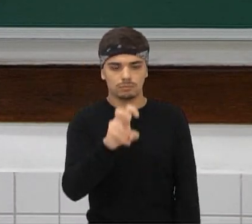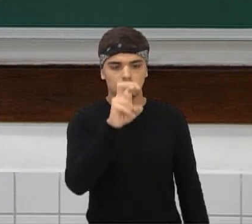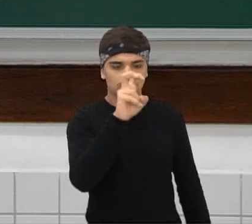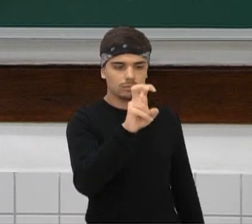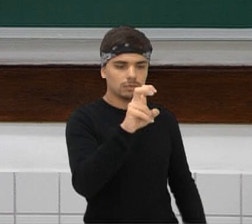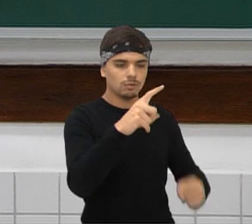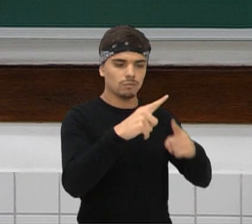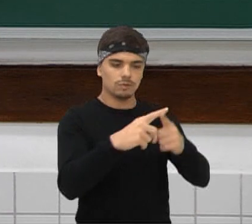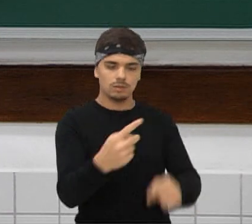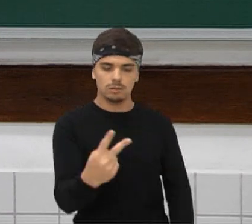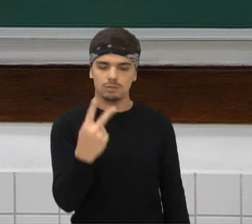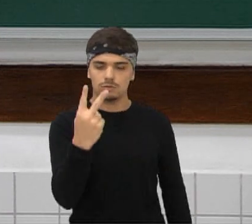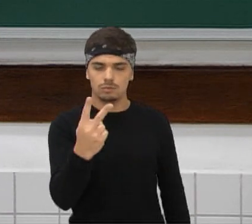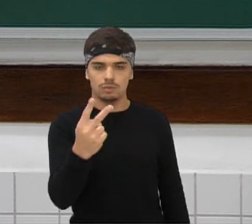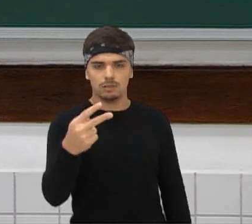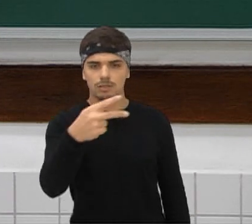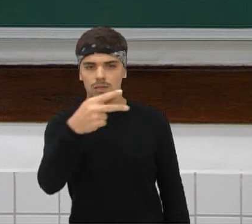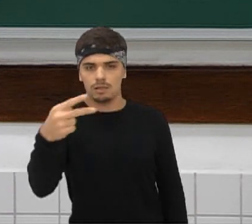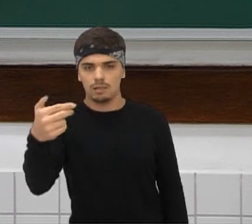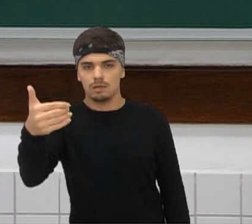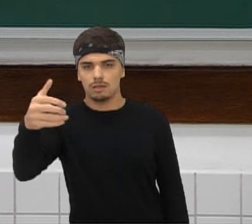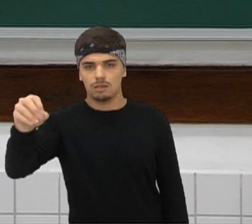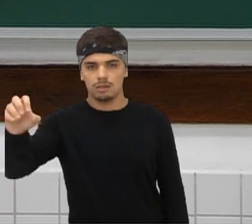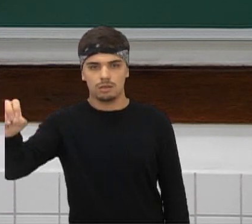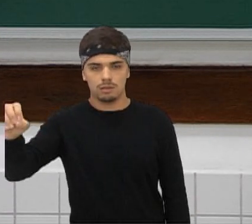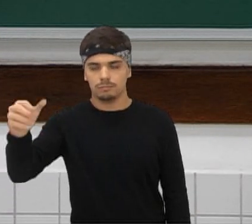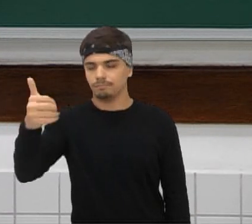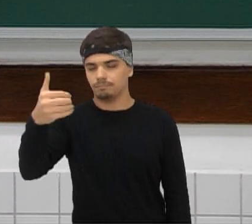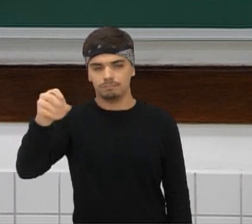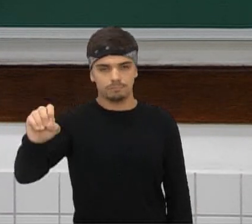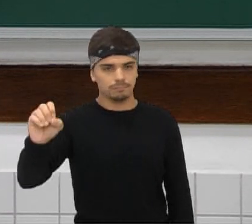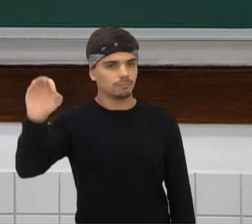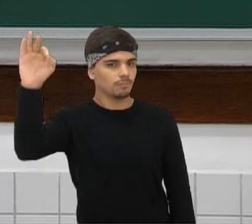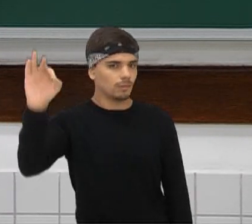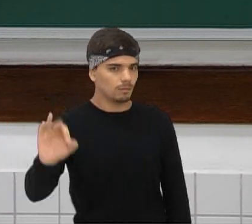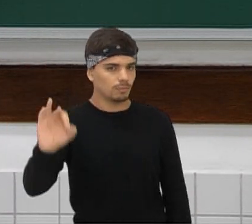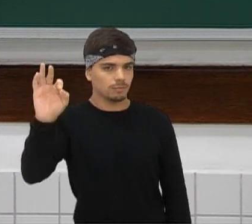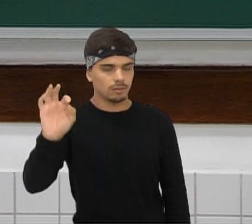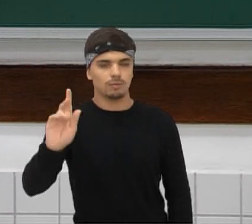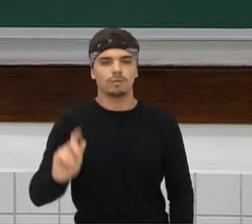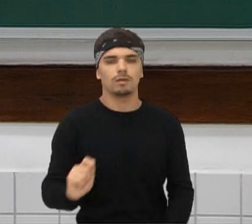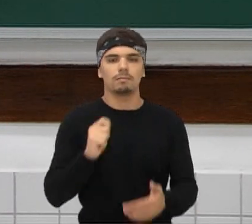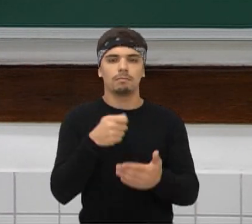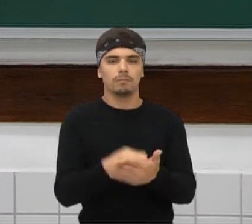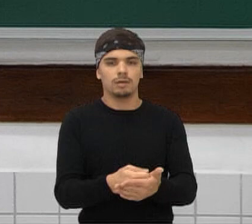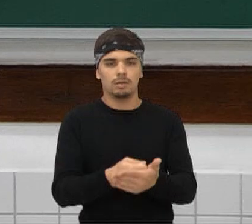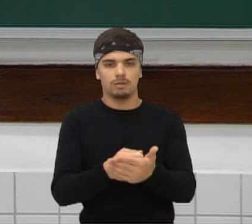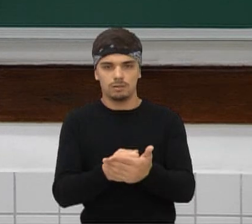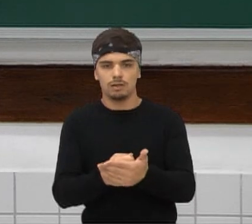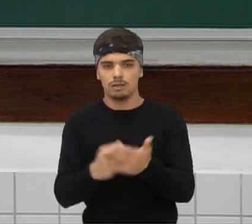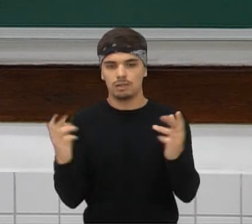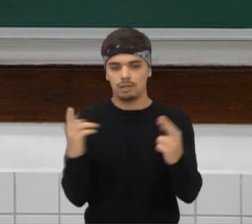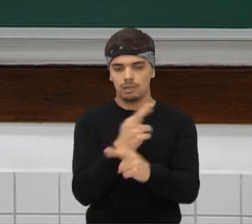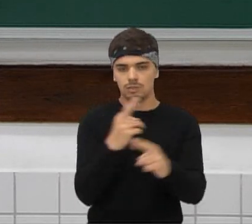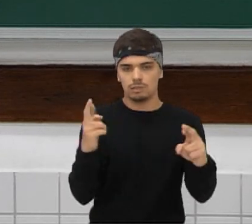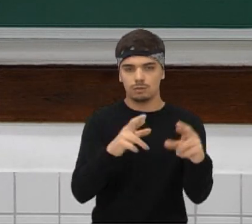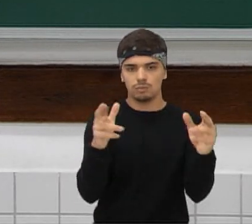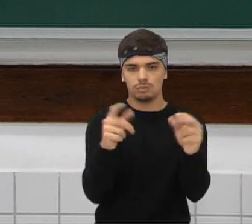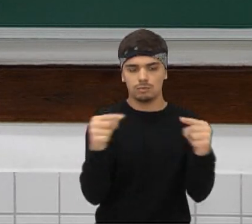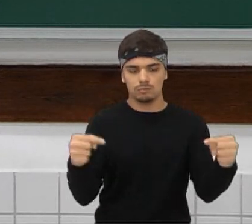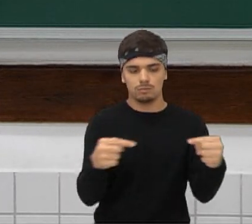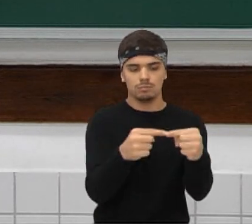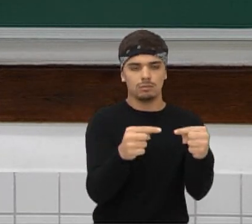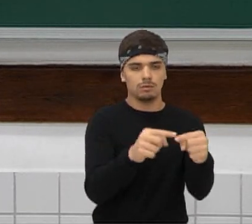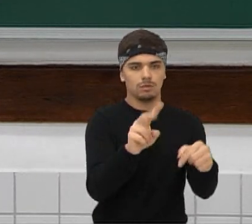2, que vai dar 10%. Então, ela tem que pagar 10% em relação ao valor que ela